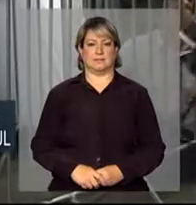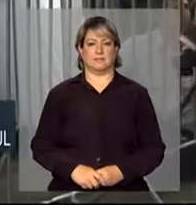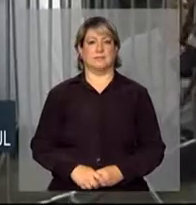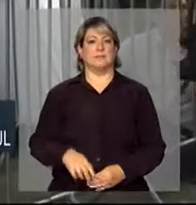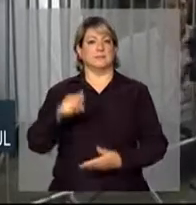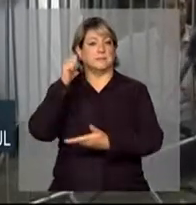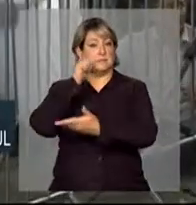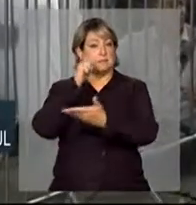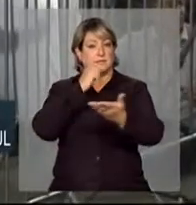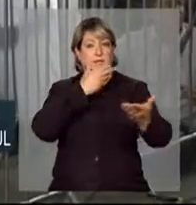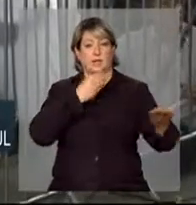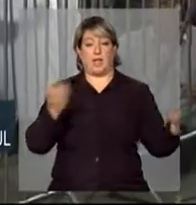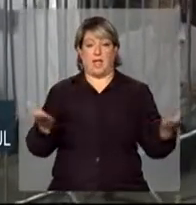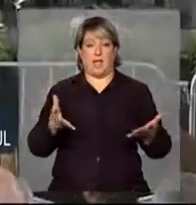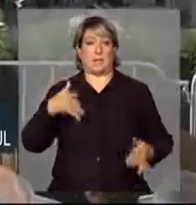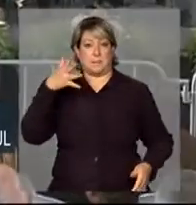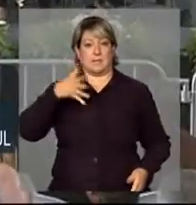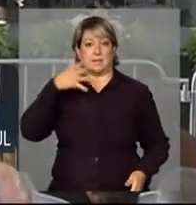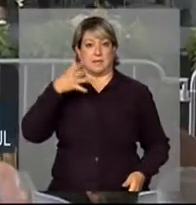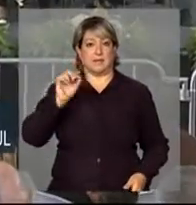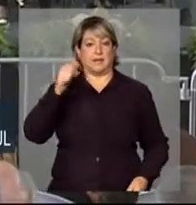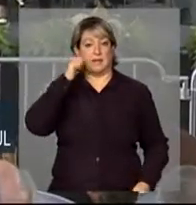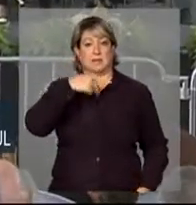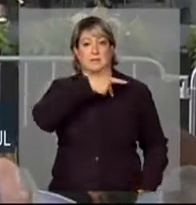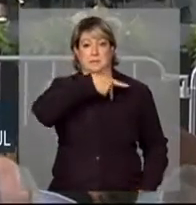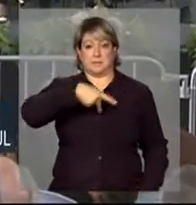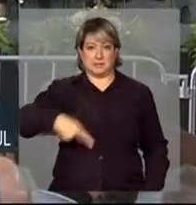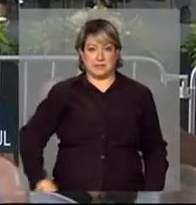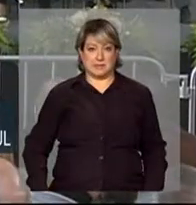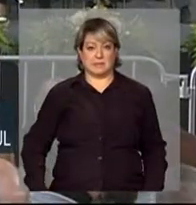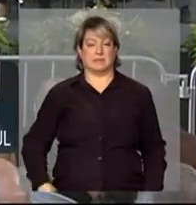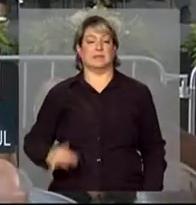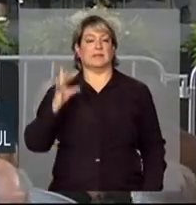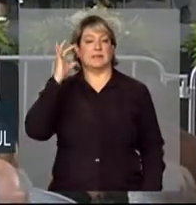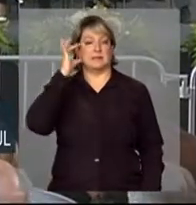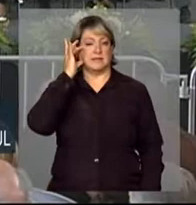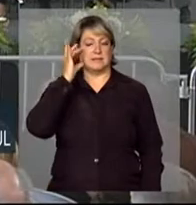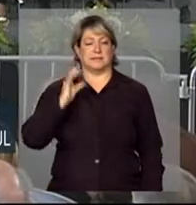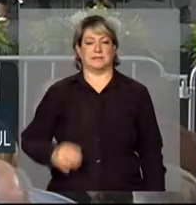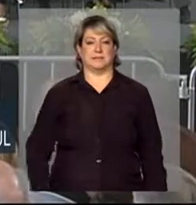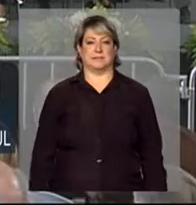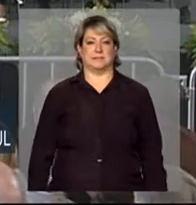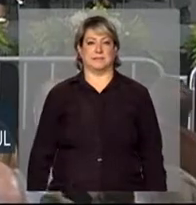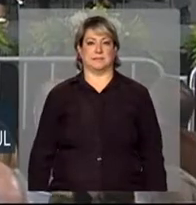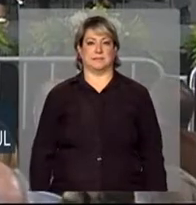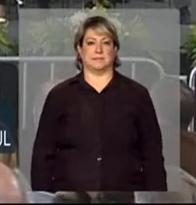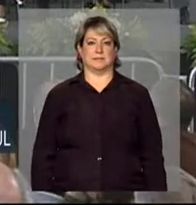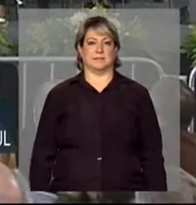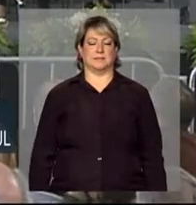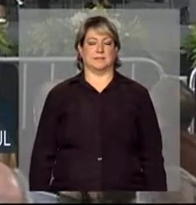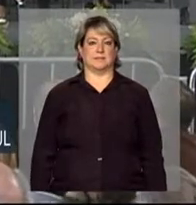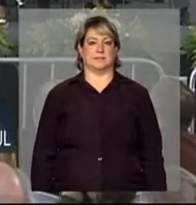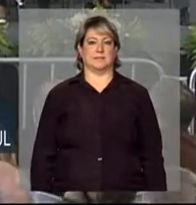Senhoras e senhores, com a palavra, a presidenta da República, Dilma Rousseff.